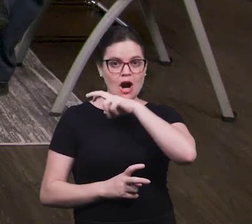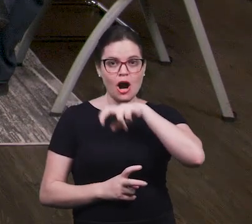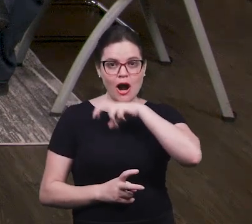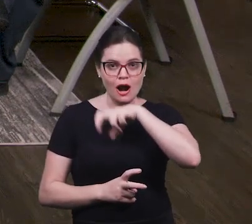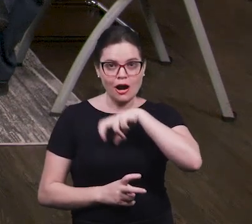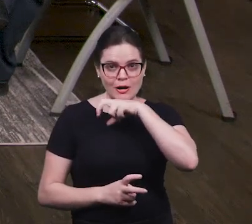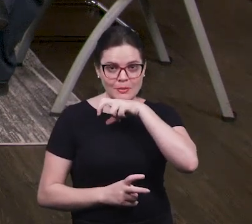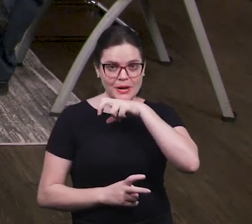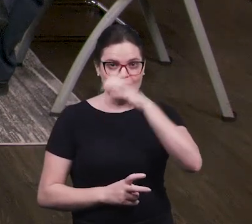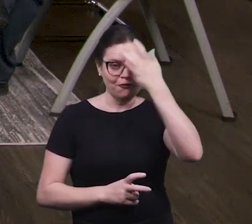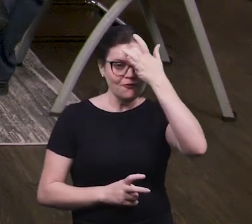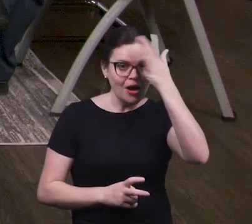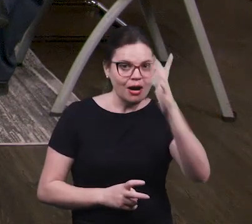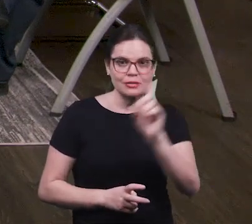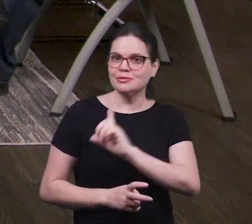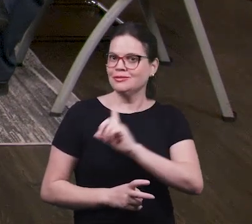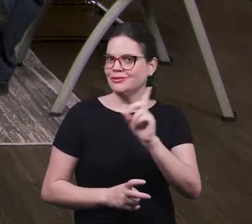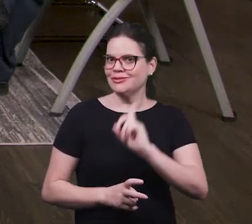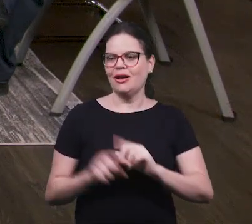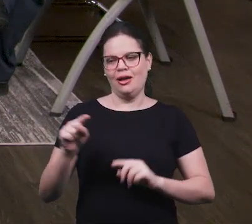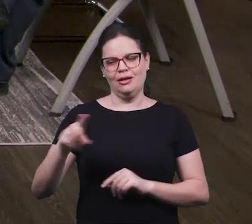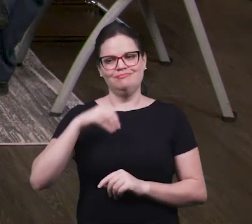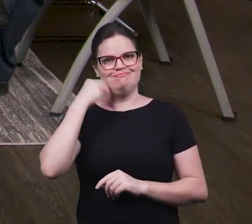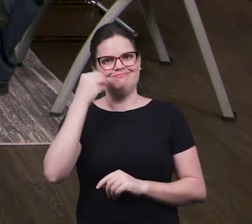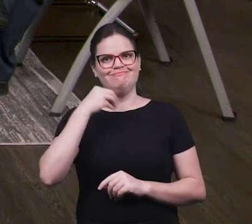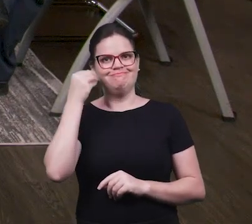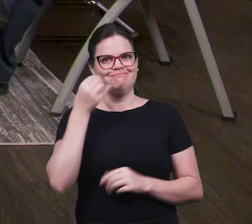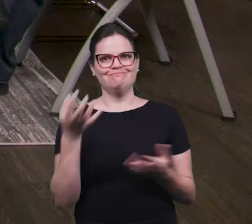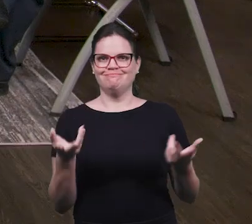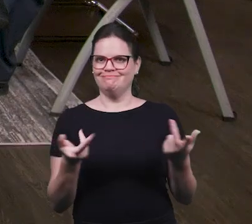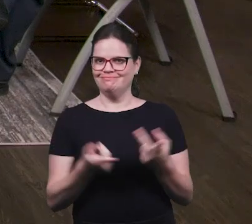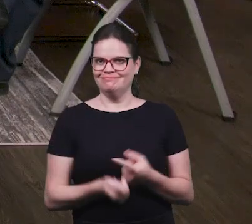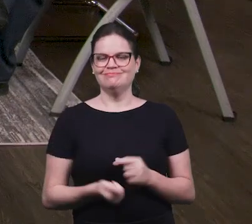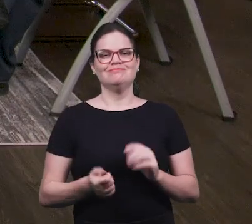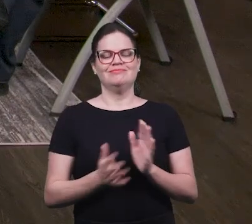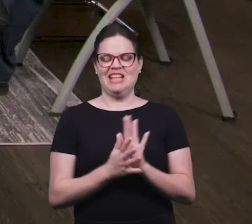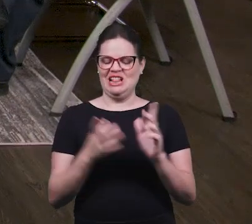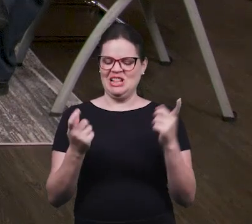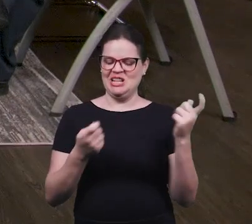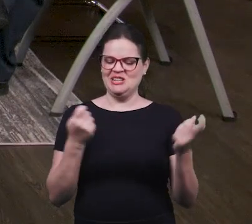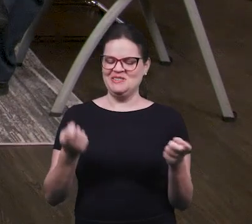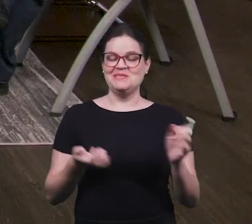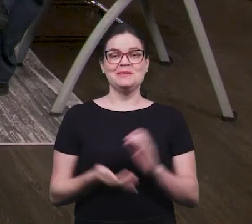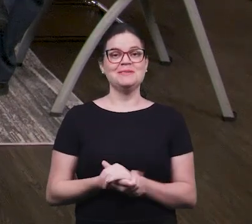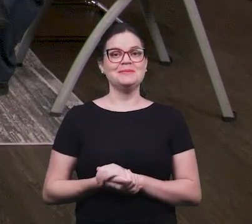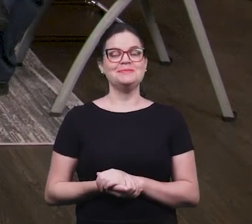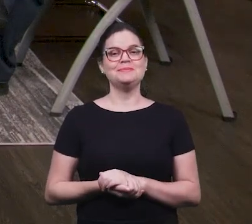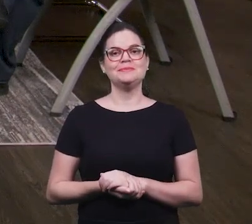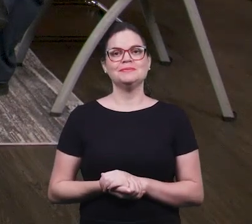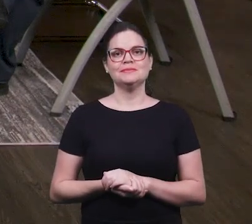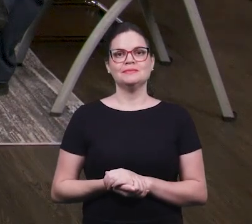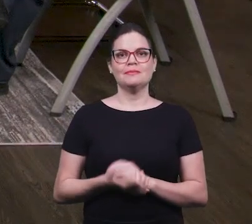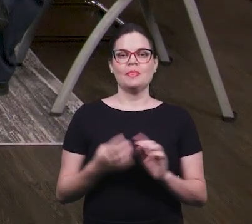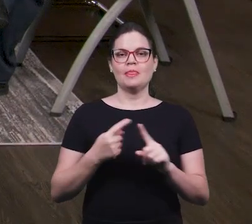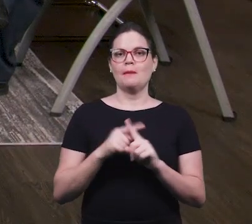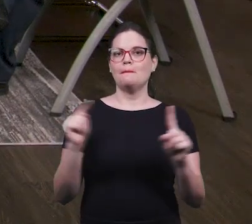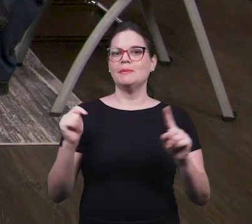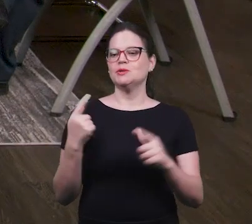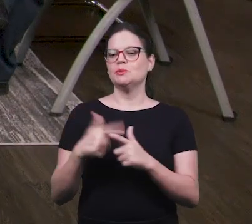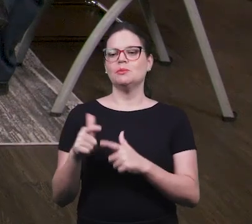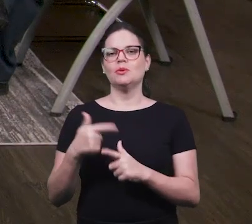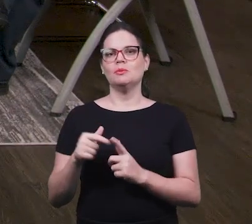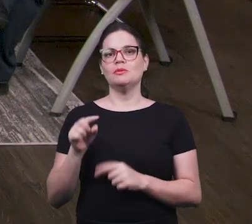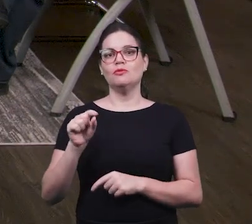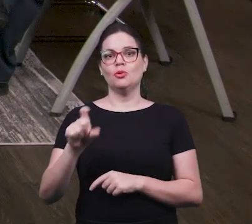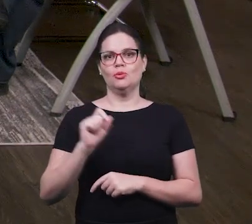Mas ele passou. Então, várias experiências. Glória a Deus. Notável, né? Bendito seja o Senhor. Notável. Mas ali, o problema ali foi